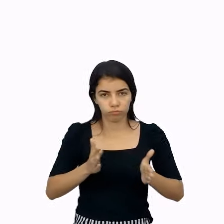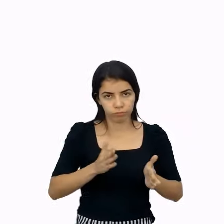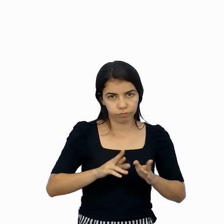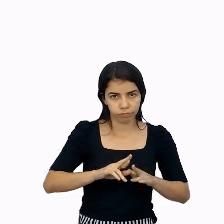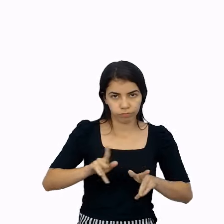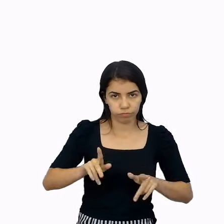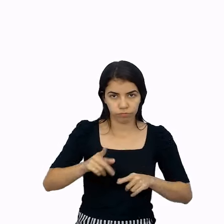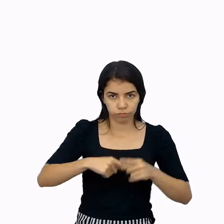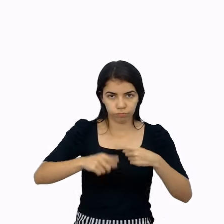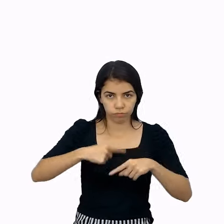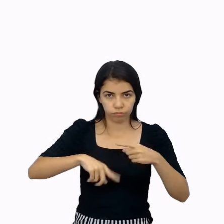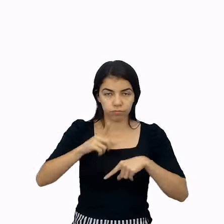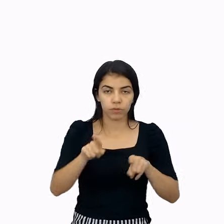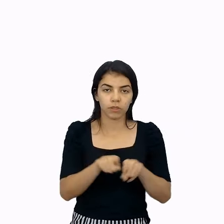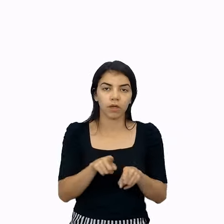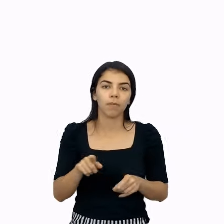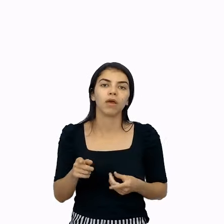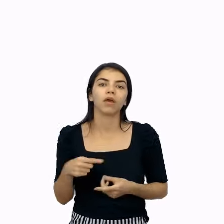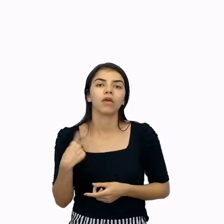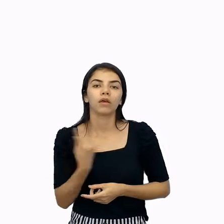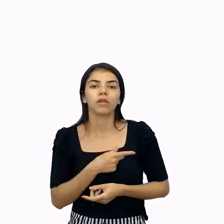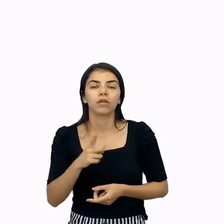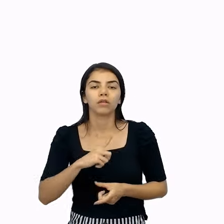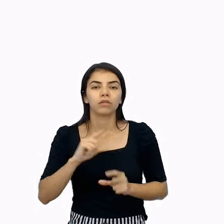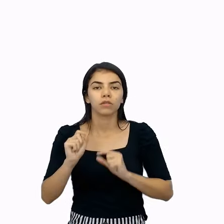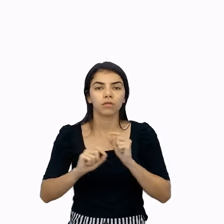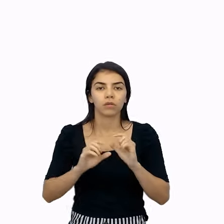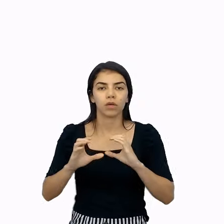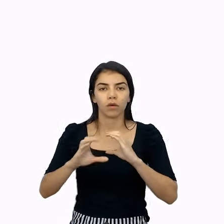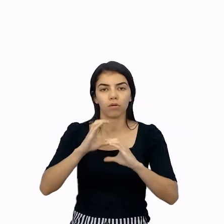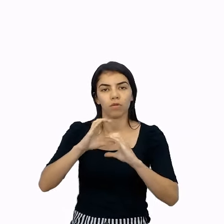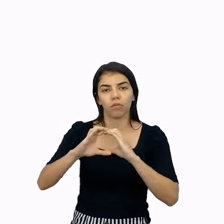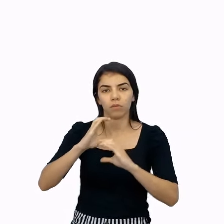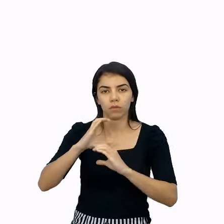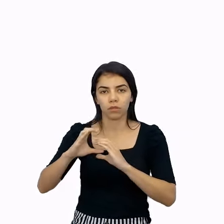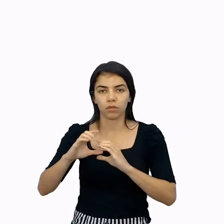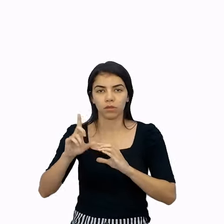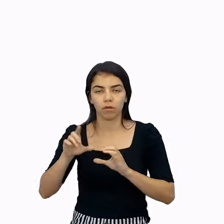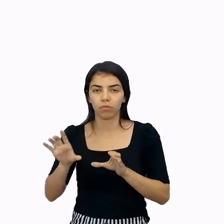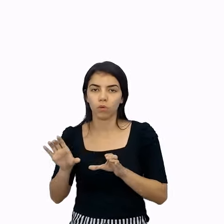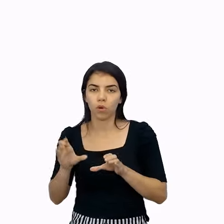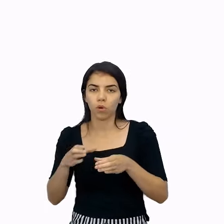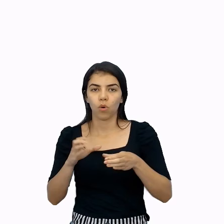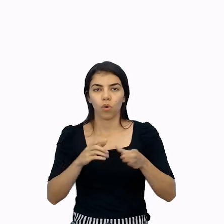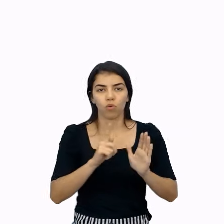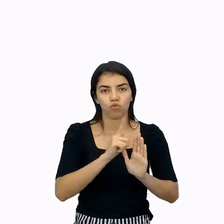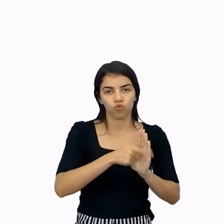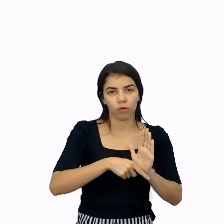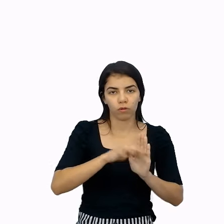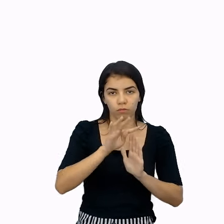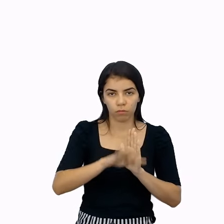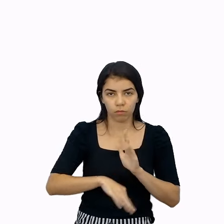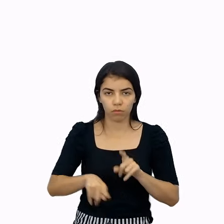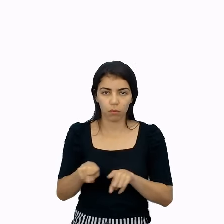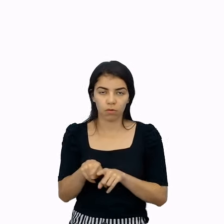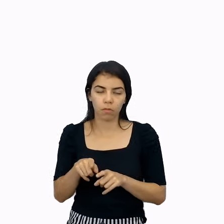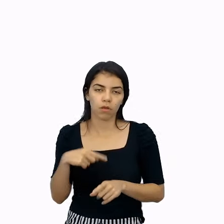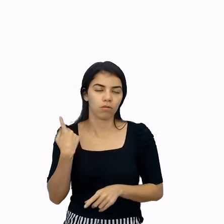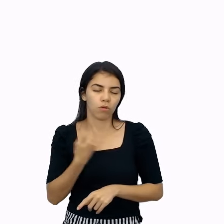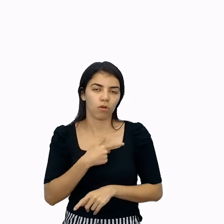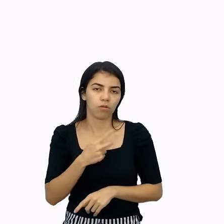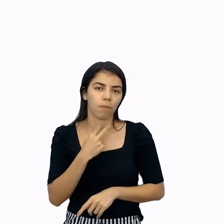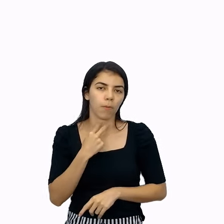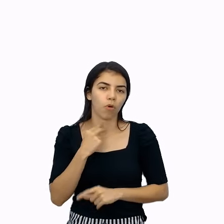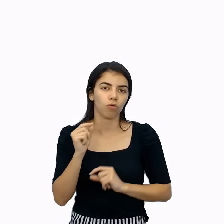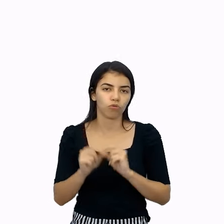Agora, a seguir, nós temos aqui os domínios comunicativos e os agrupamentos dos gêneros textuais. Não podemos ficar,